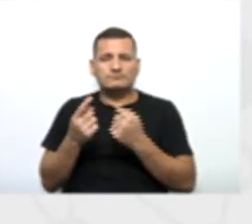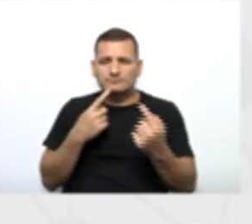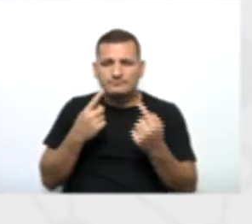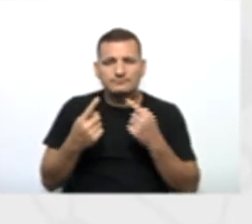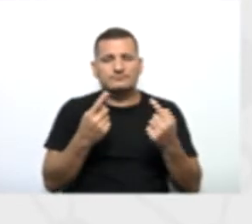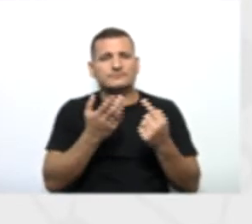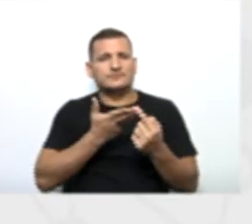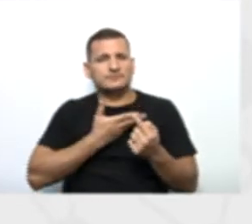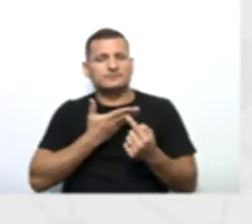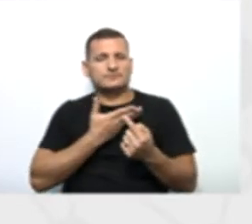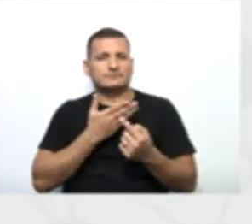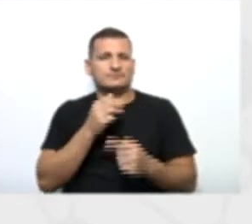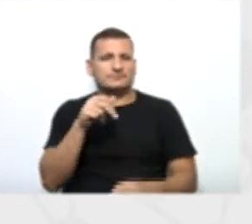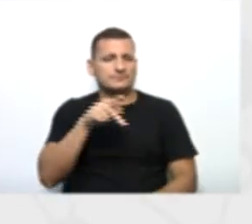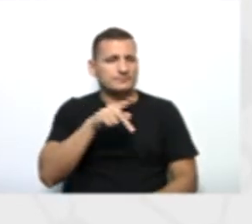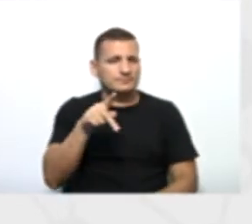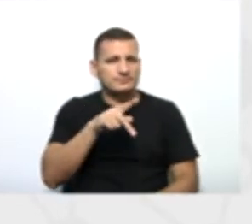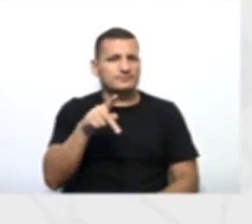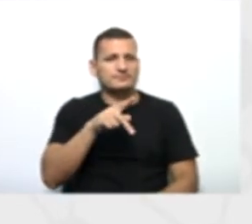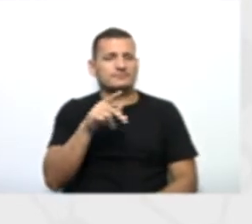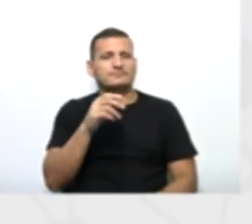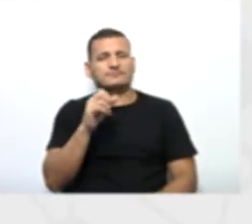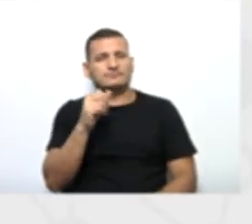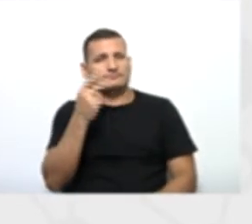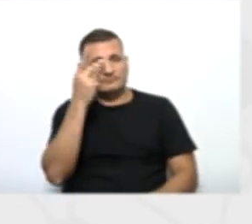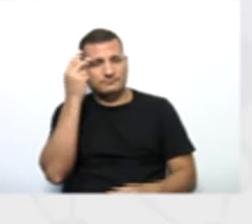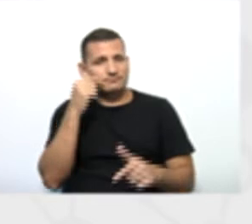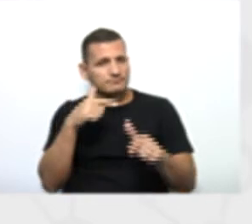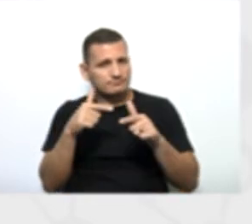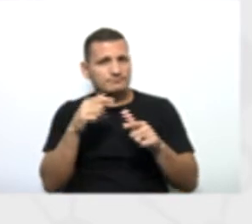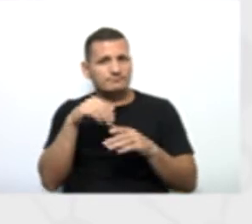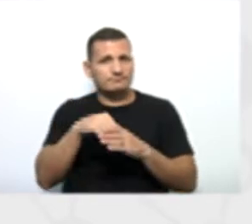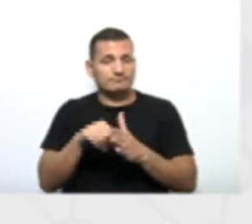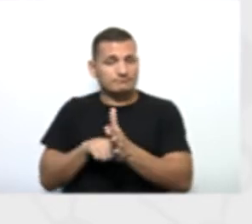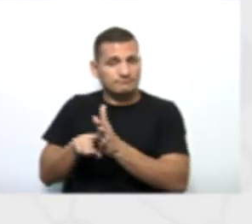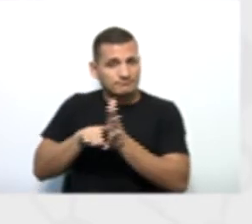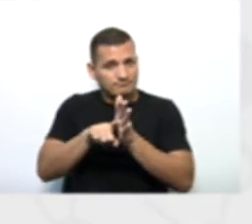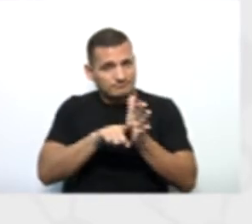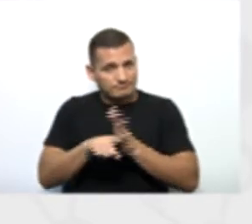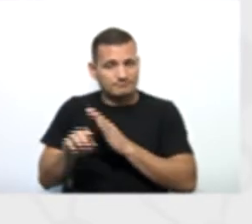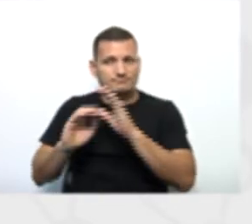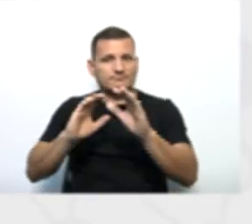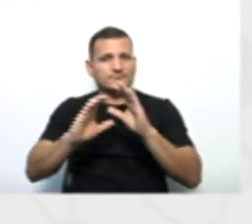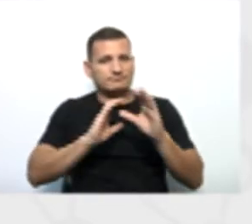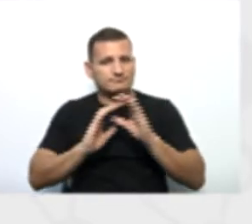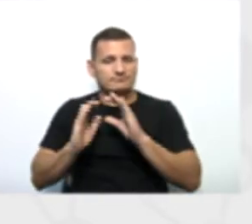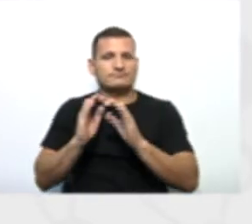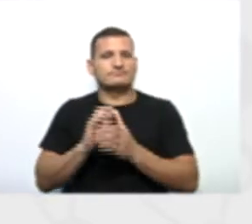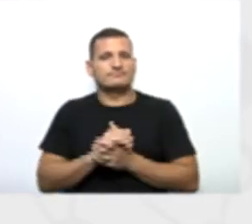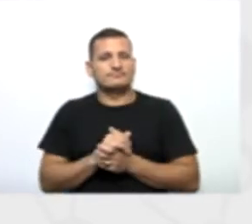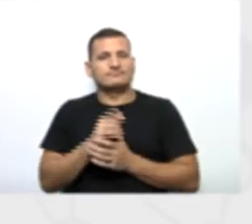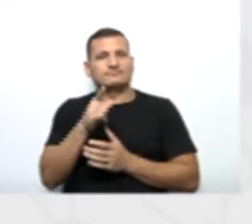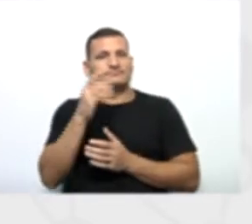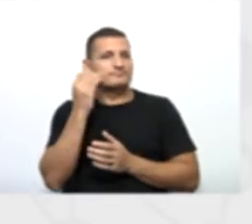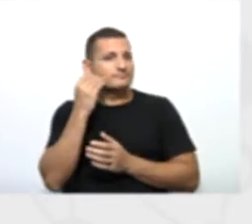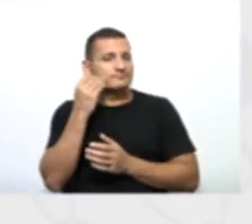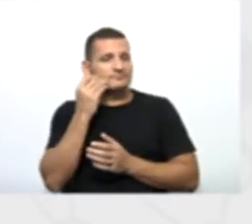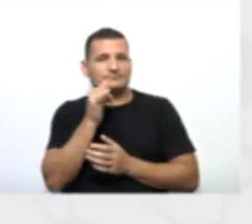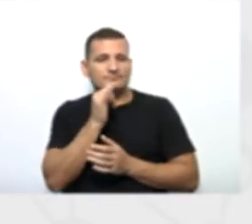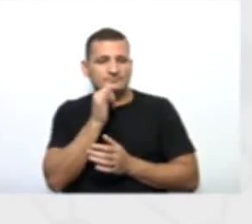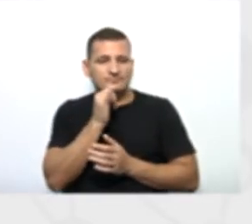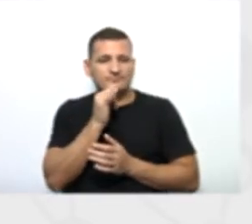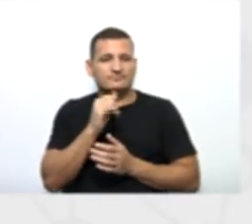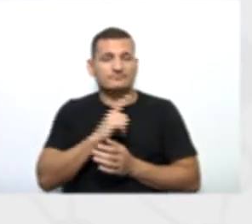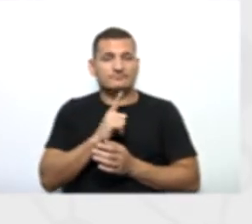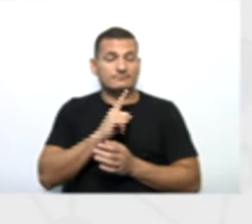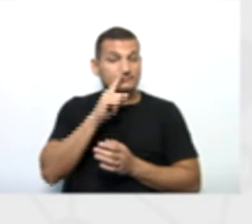com o professor, com pessoas que de repente trabalham em algum lugar, faz uma pesquisa, corre atrás disso daí, se comunica. Você vai verificar, por exemplo, se lá tem